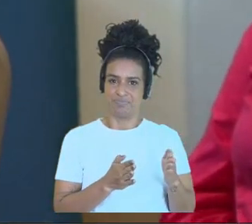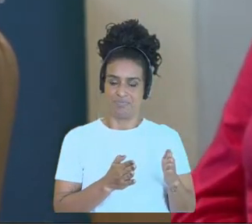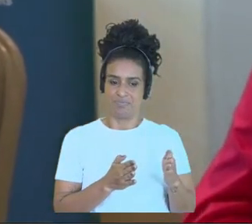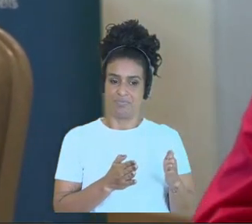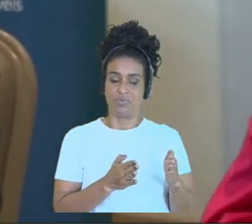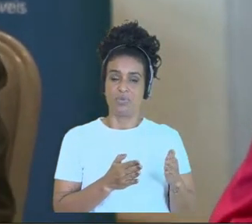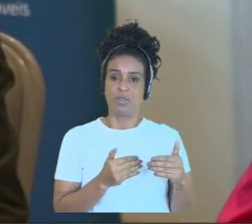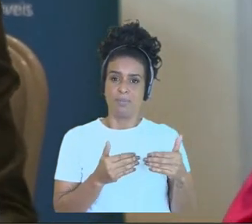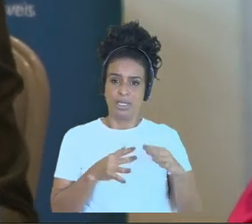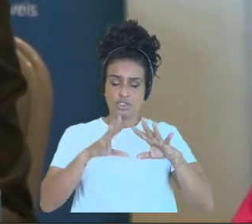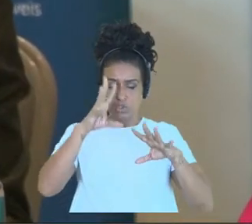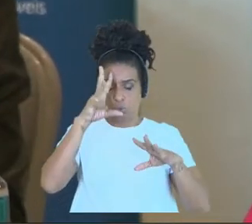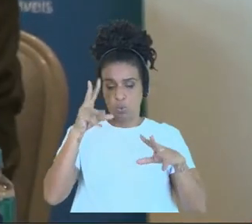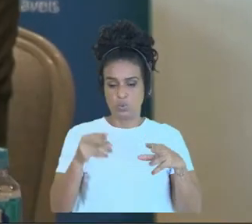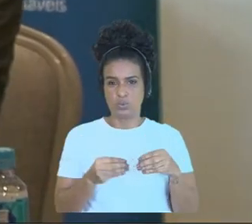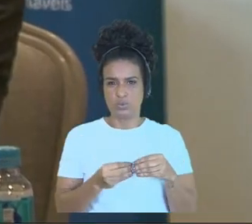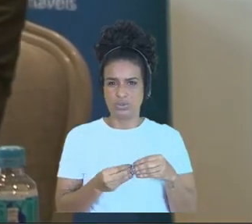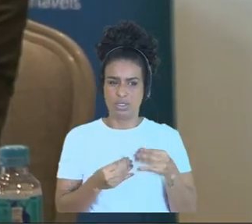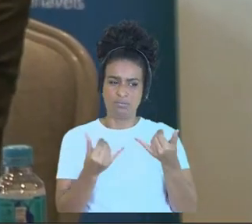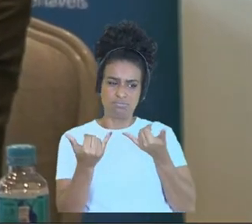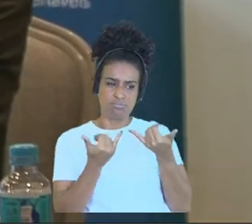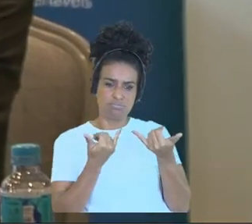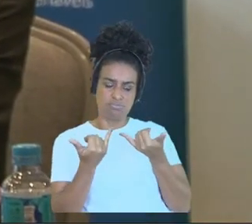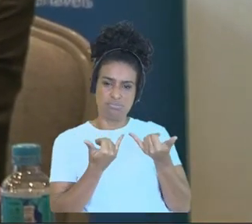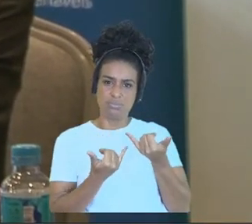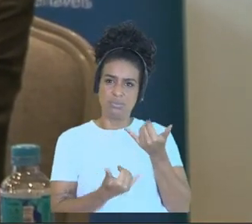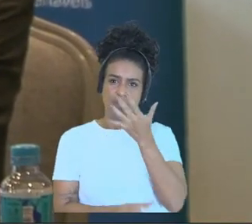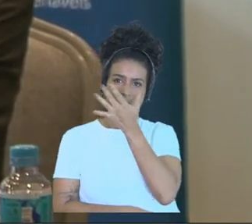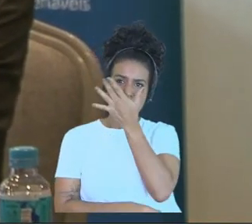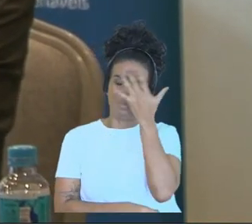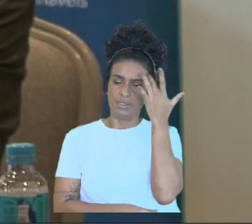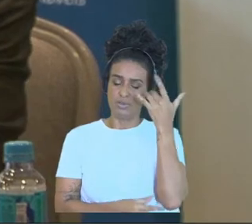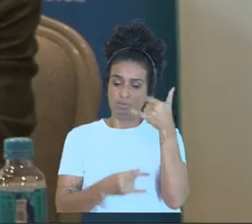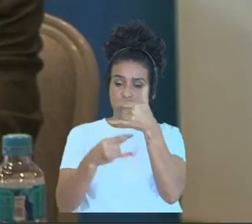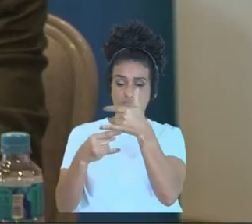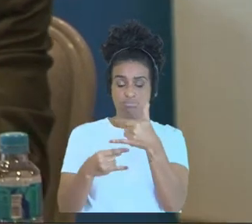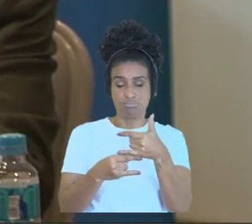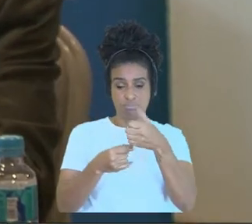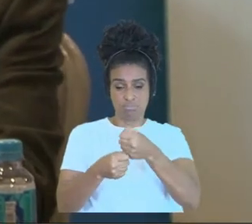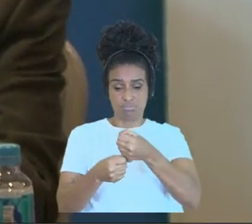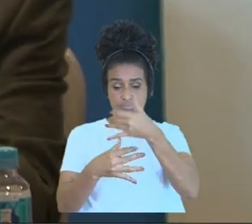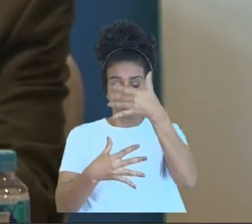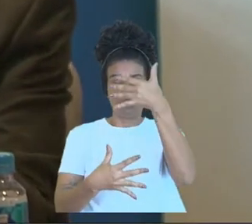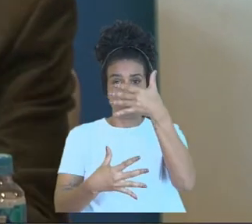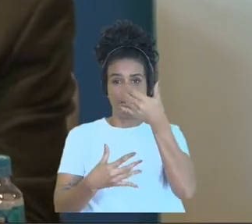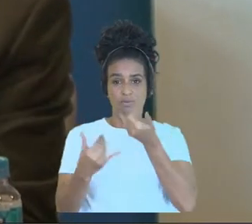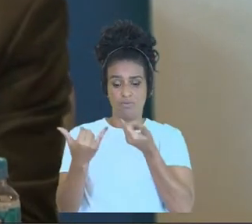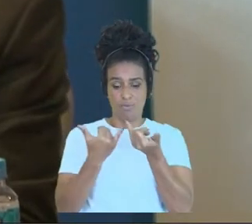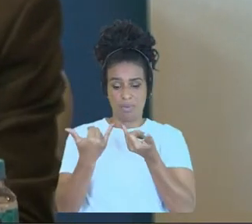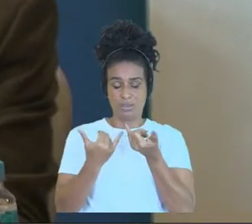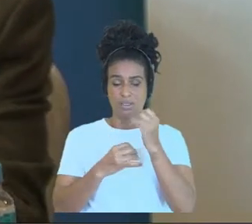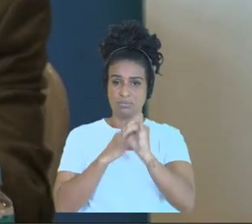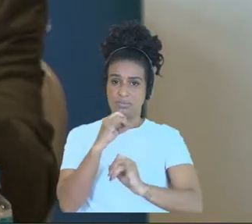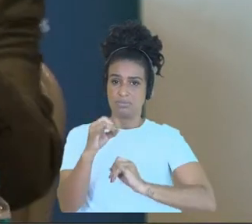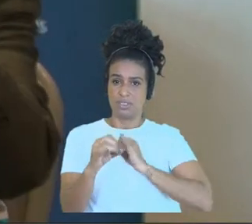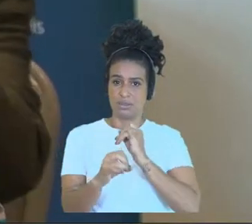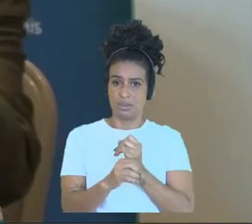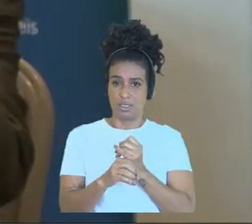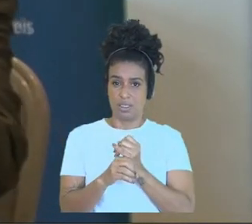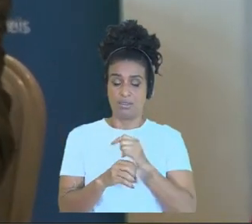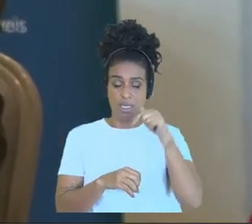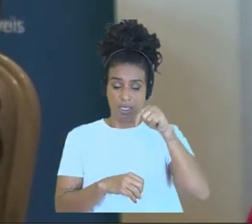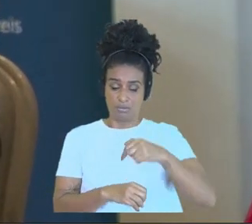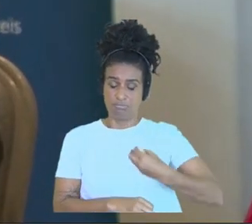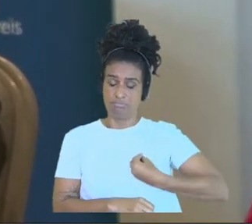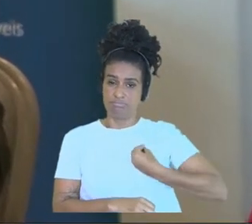fase demais de conclusão. Vamos ouvir algumas intervenções de pessoas que estão pela internet. E aqui na sala também, quem quiser se inscrever,